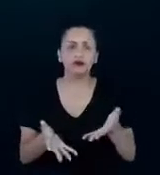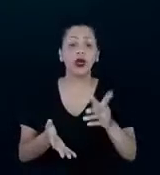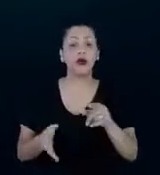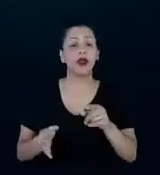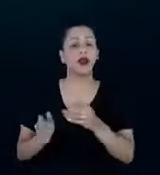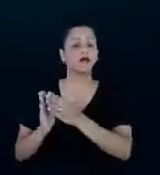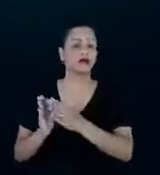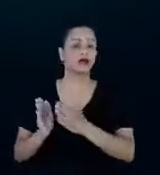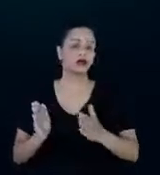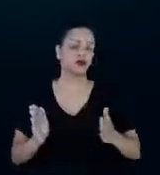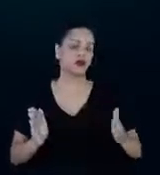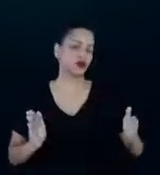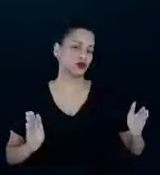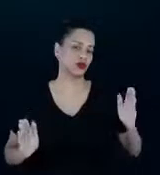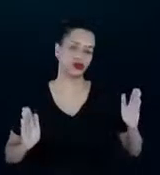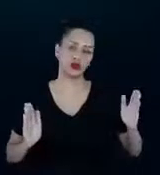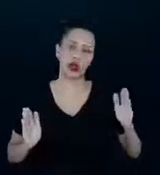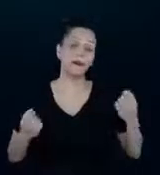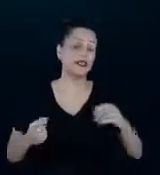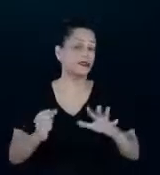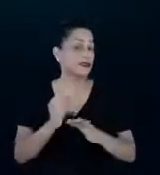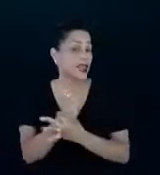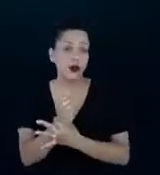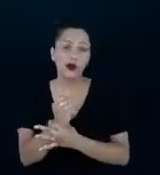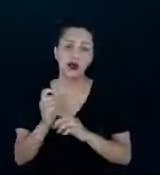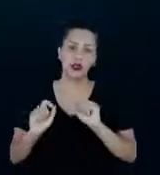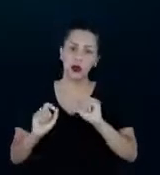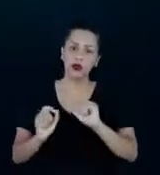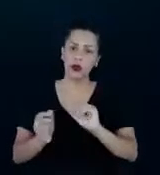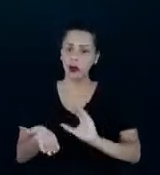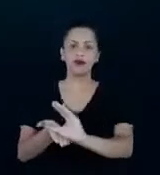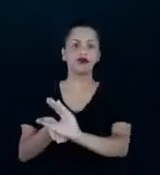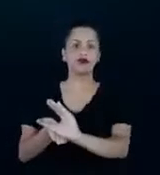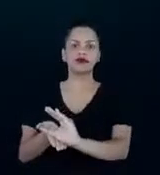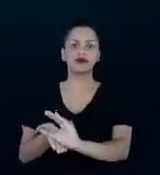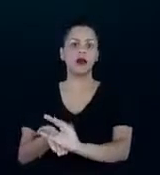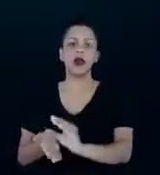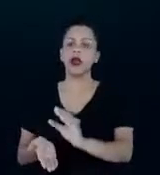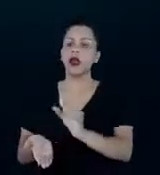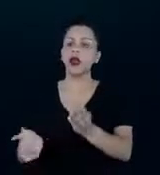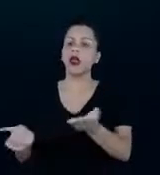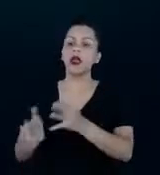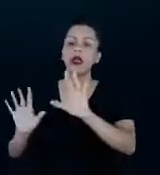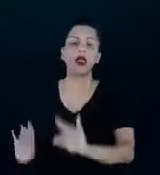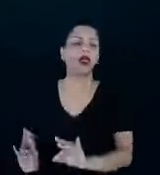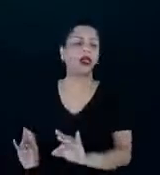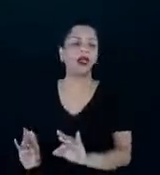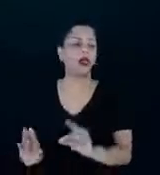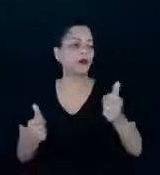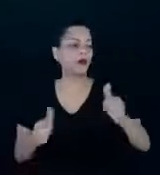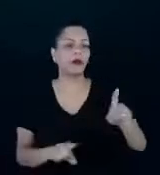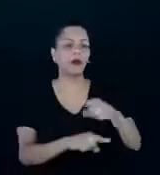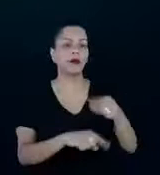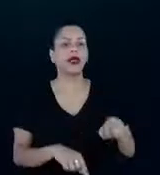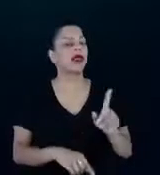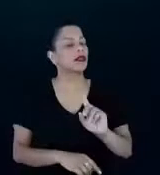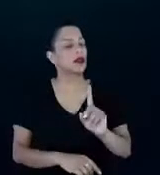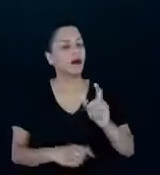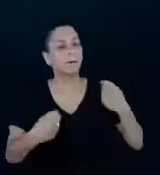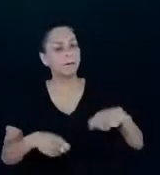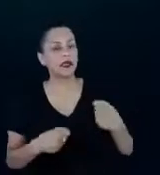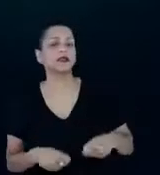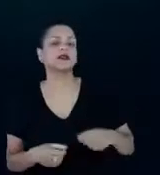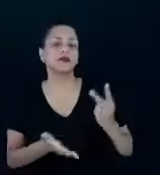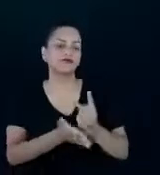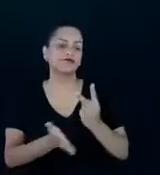Então, essas pesquisas precisam ter segurança de que os recursos alocados vão ser mantidos. Então, você cortar no meio de um projeto, você cortar o recurso para